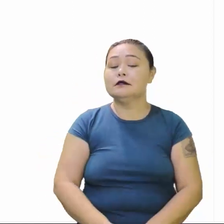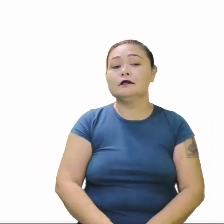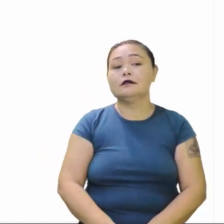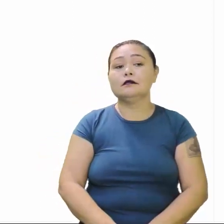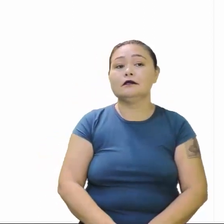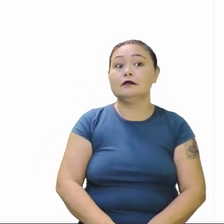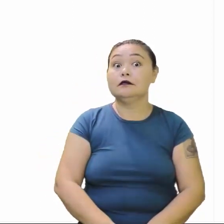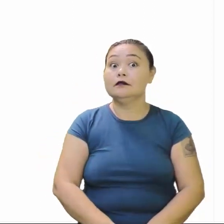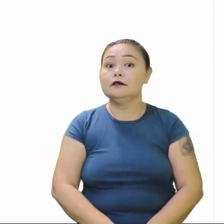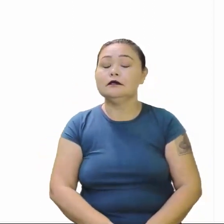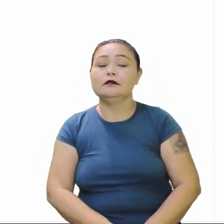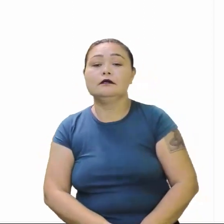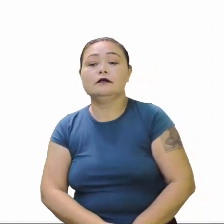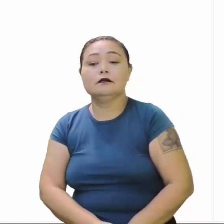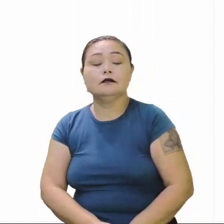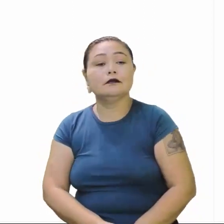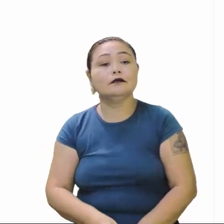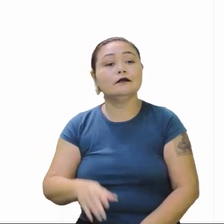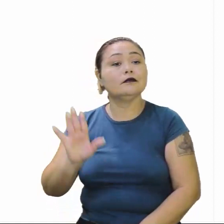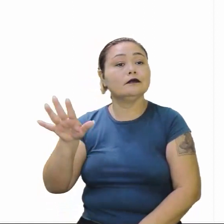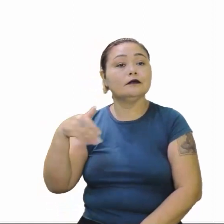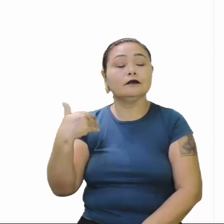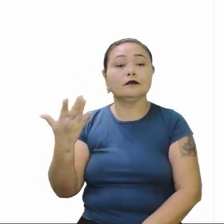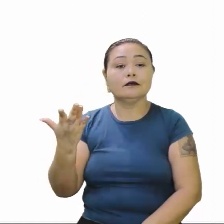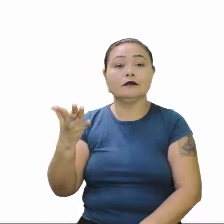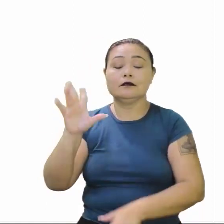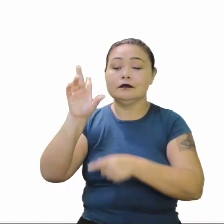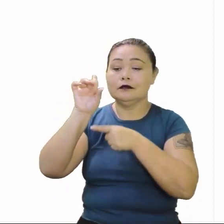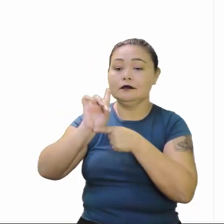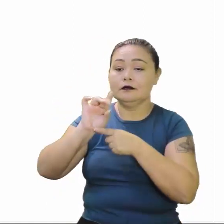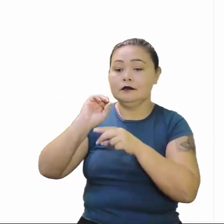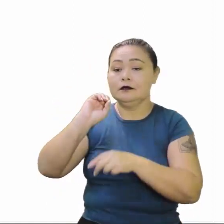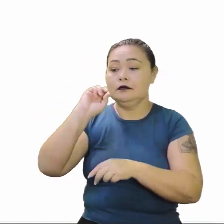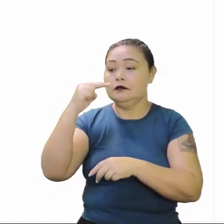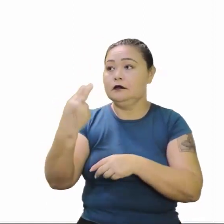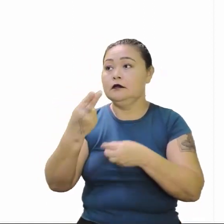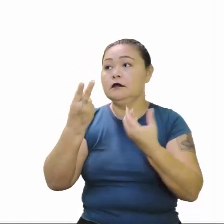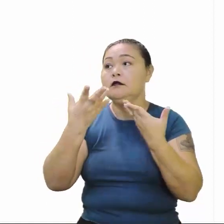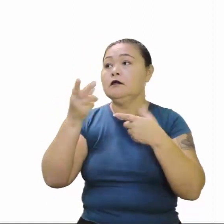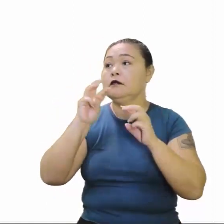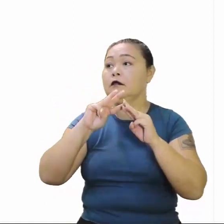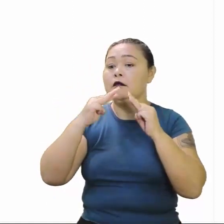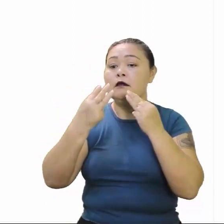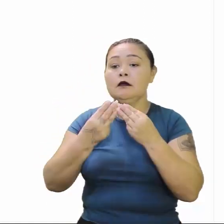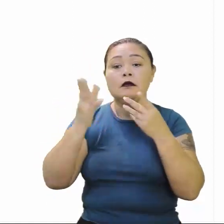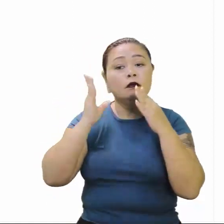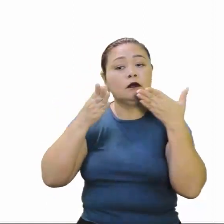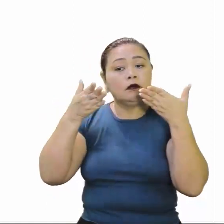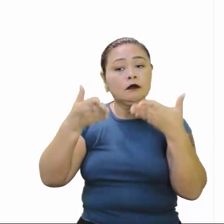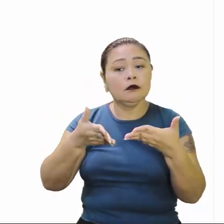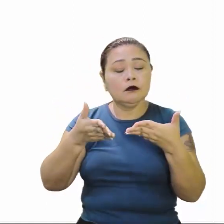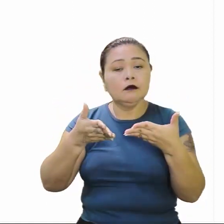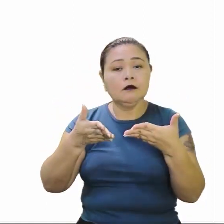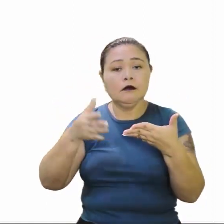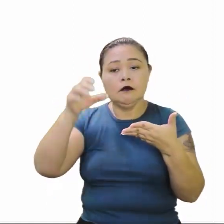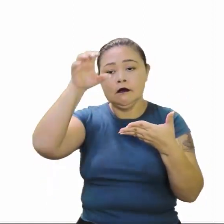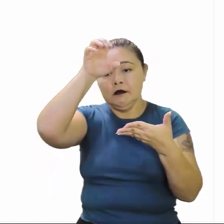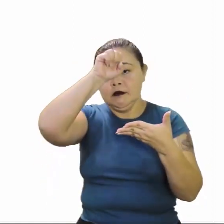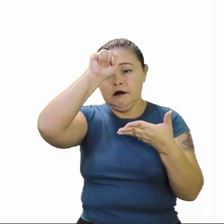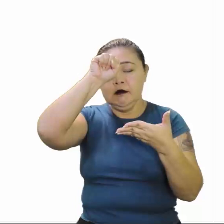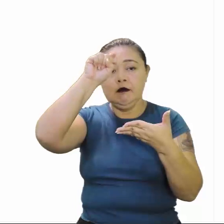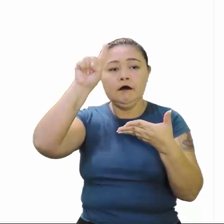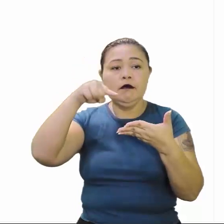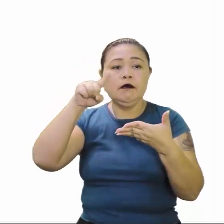específica. Daí, ó, densidade ou massa específica. E nós aprendemos que,